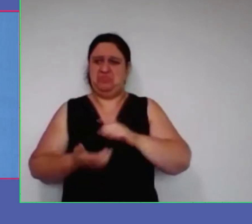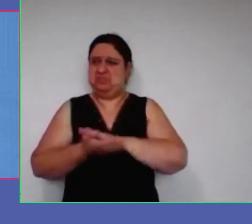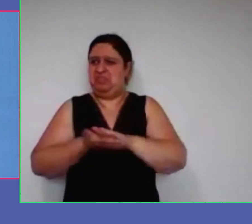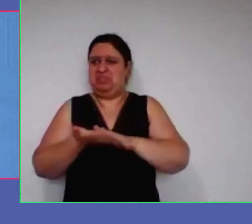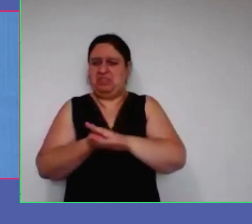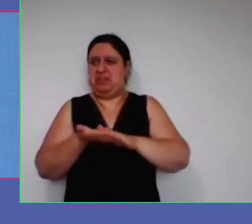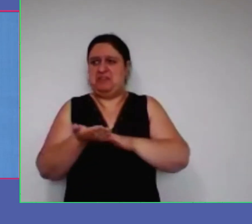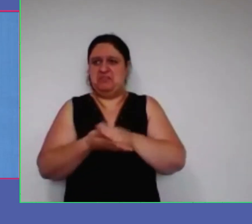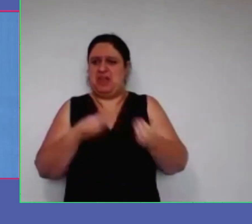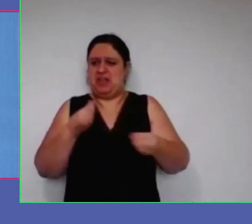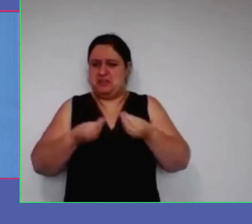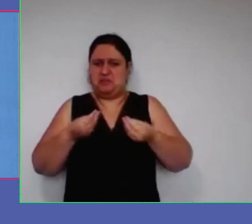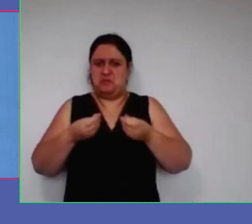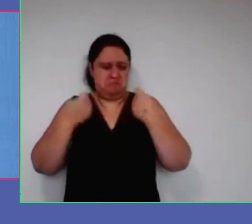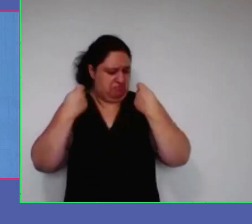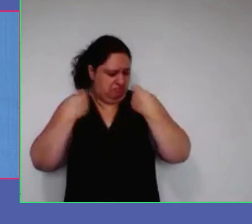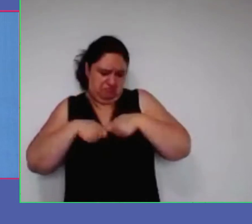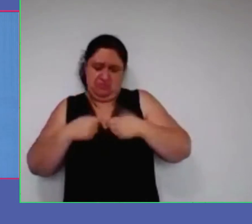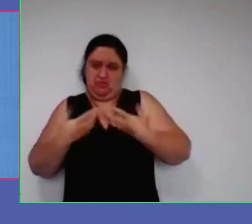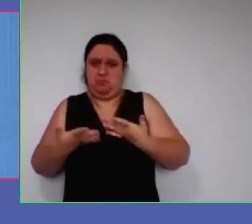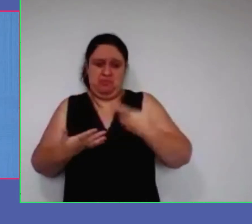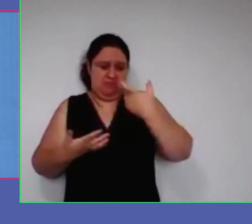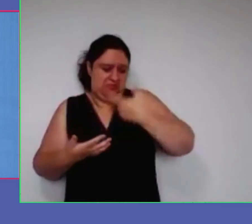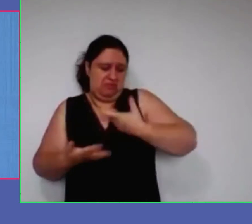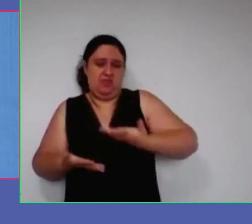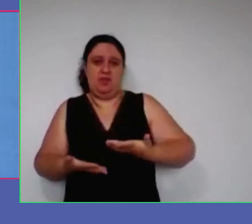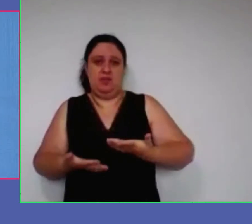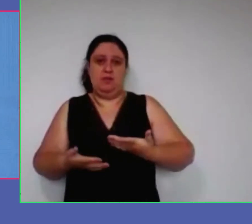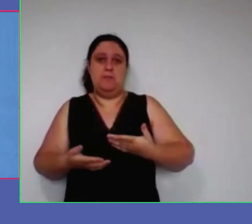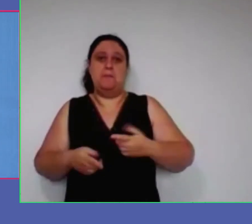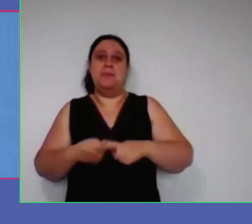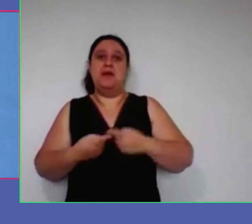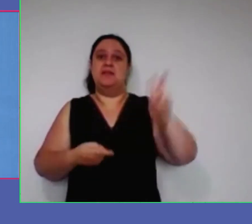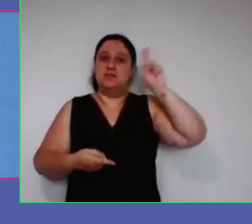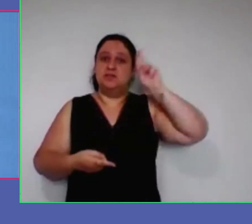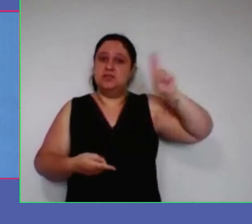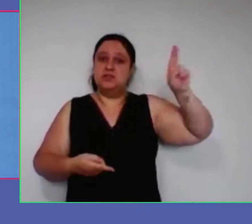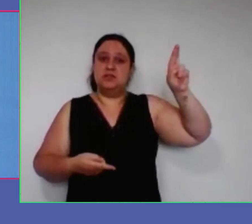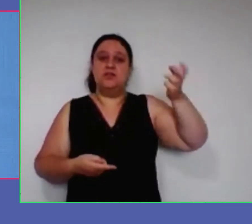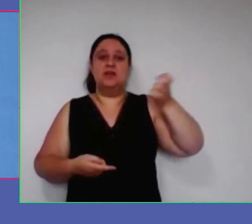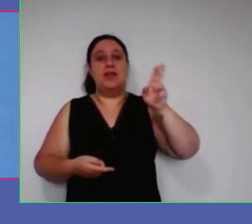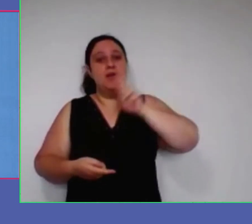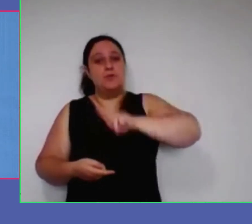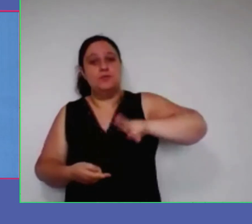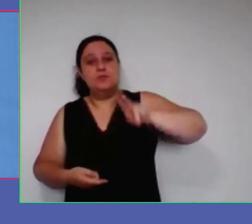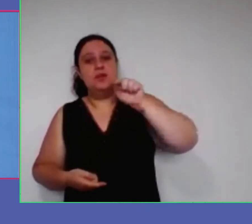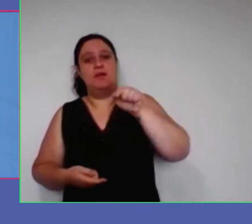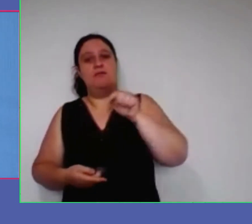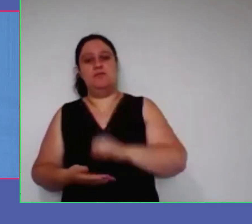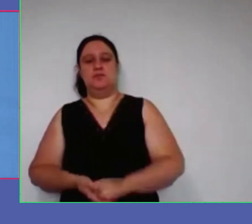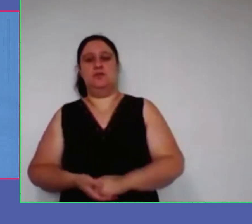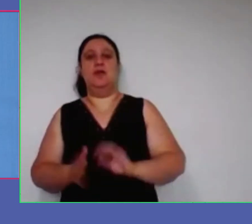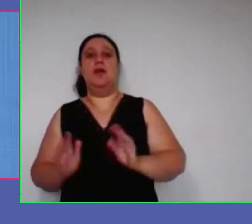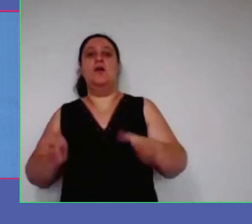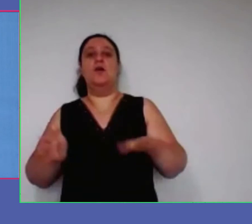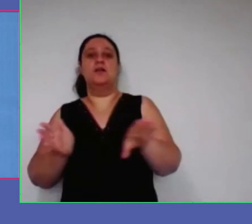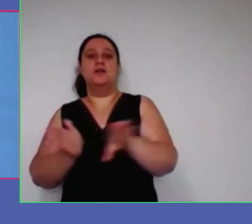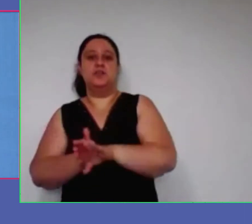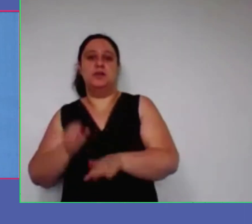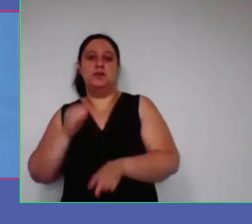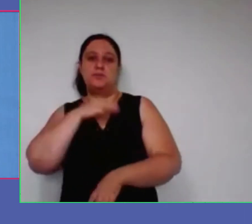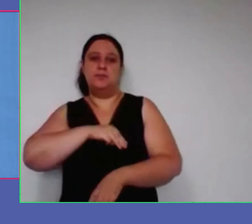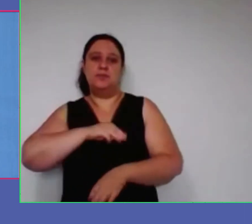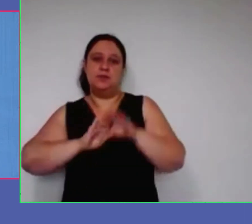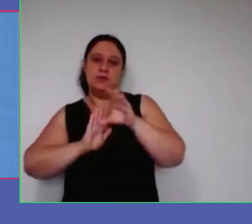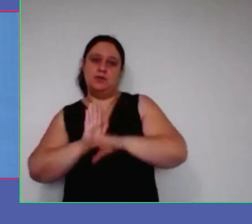estão em sua volta. E aí nós chegamos então finalmente a Mateus 13. Eu ainda não vou